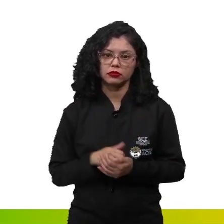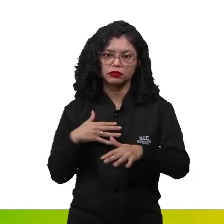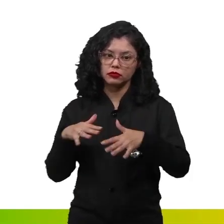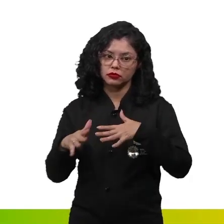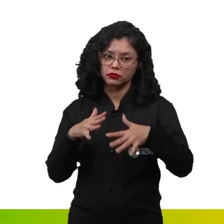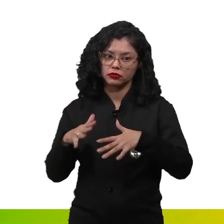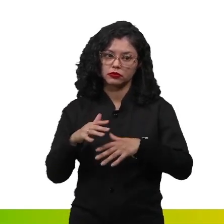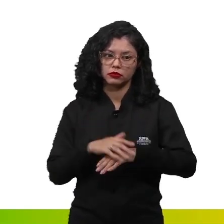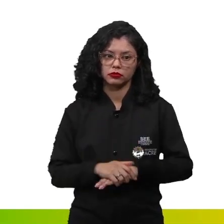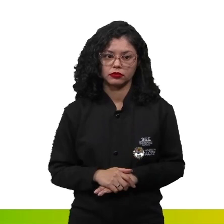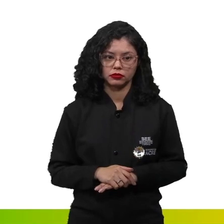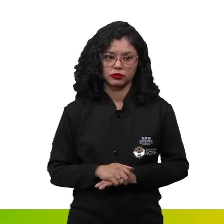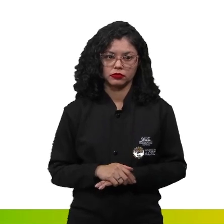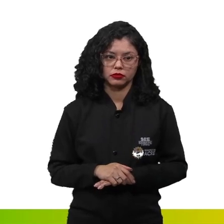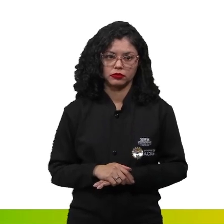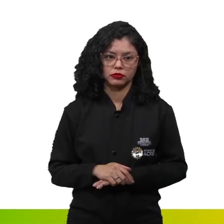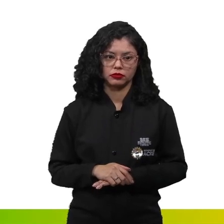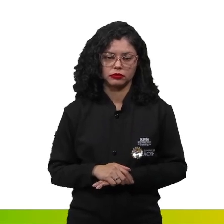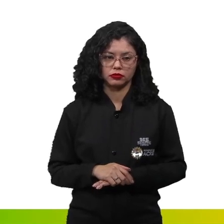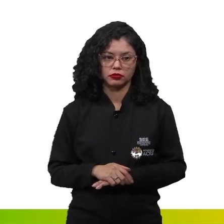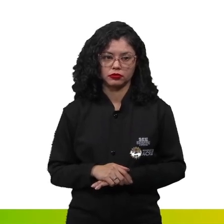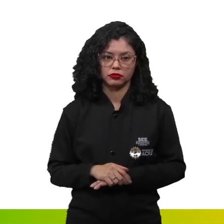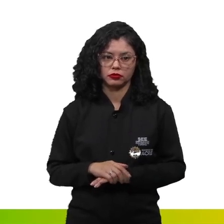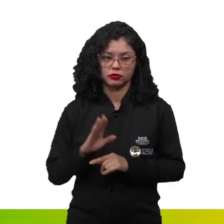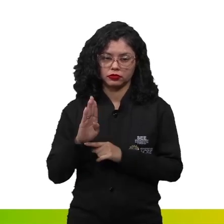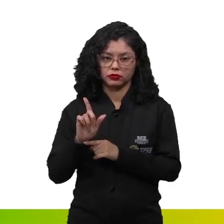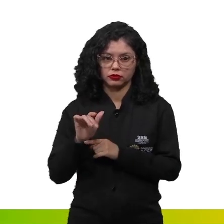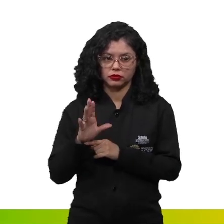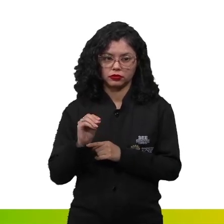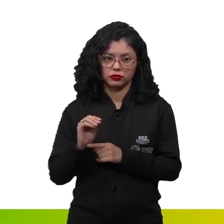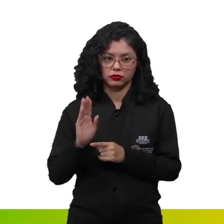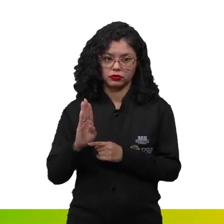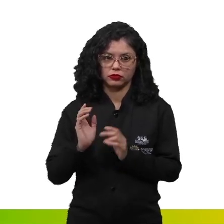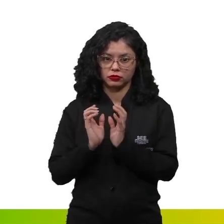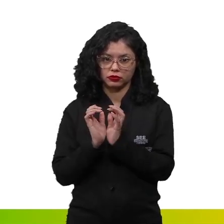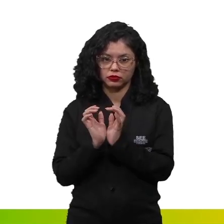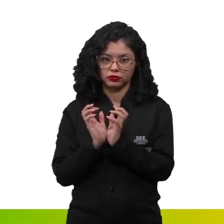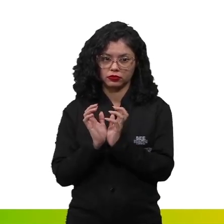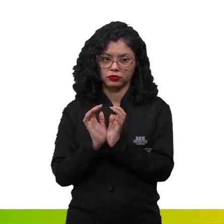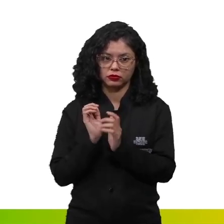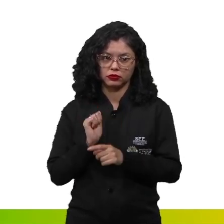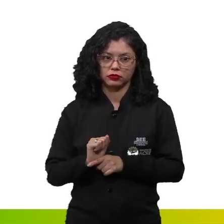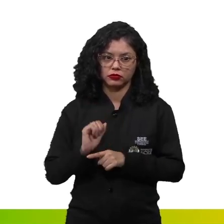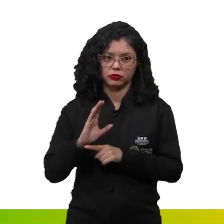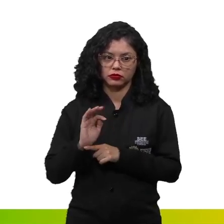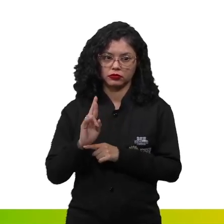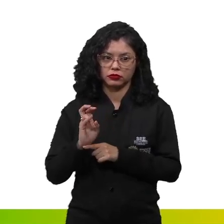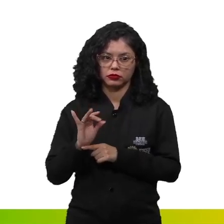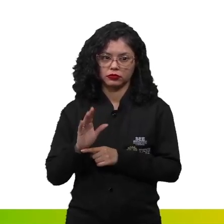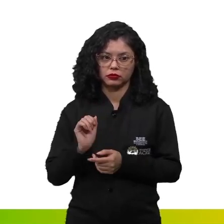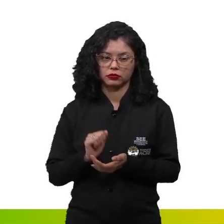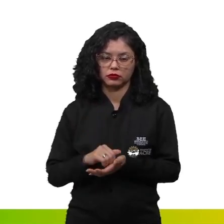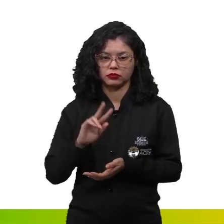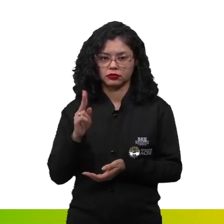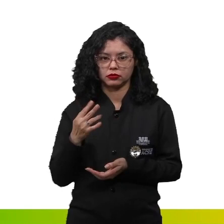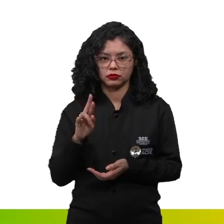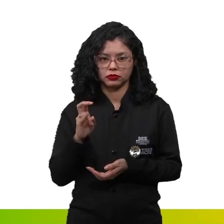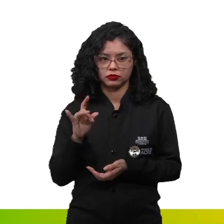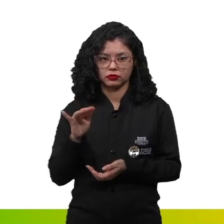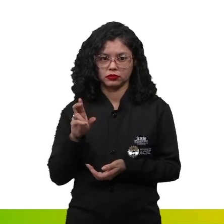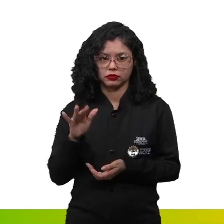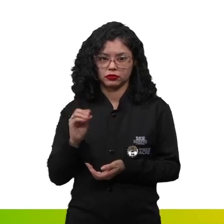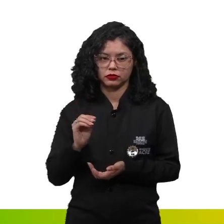coordenação motora? Alternativa A é o bulbo, alternativa B é o cérebro, alternativa C, cerebelo ou